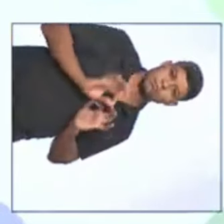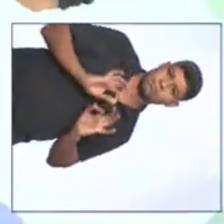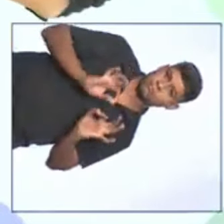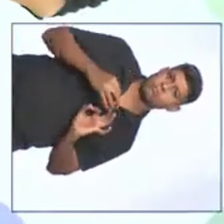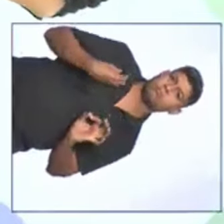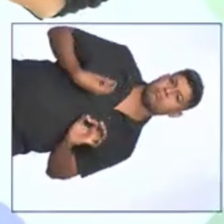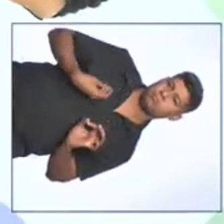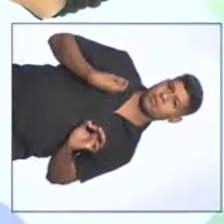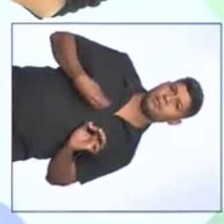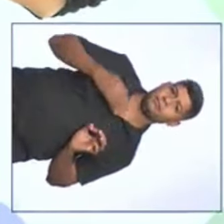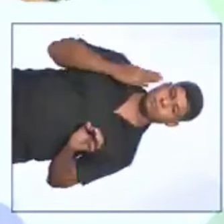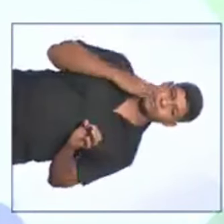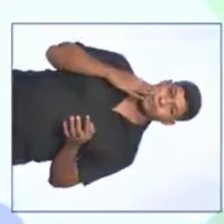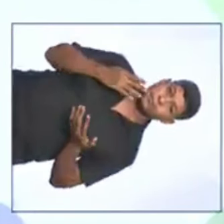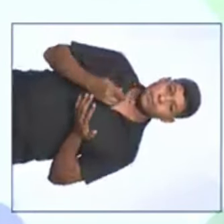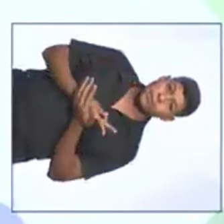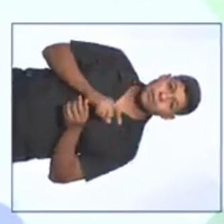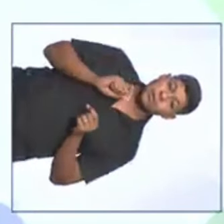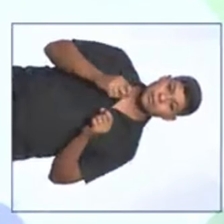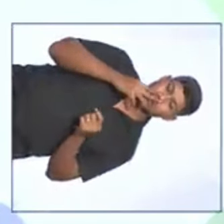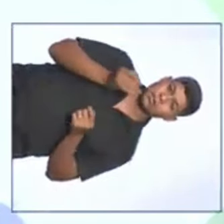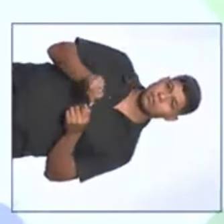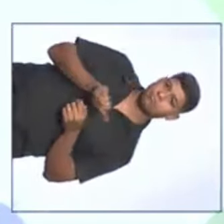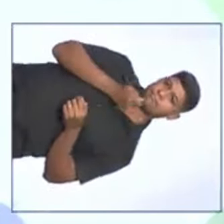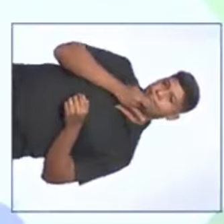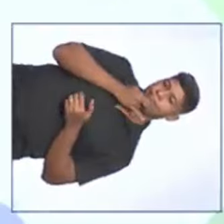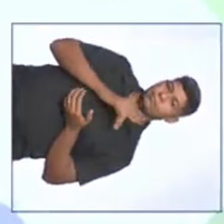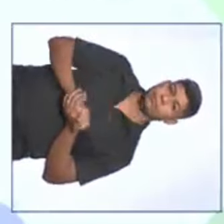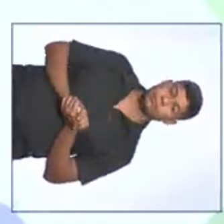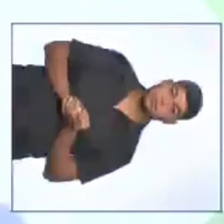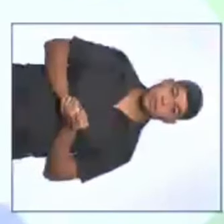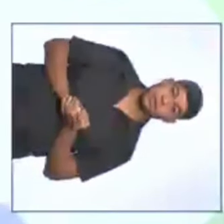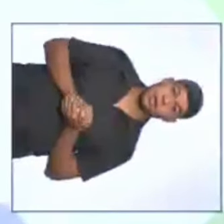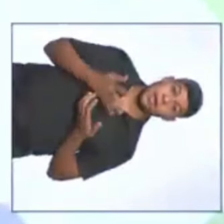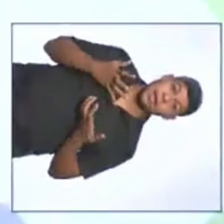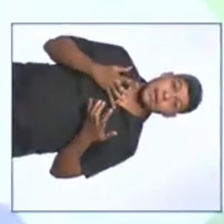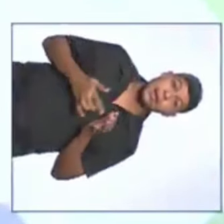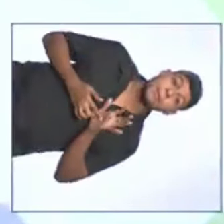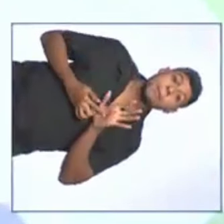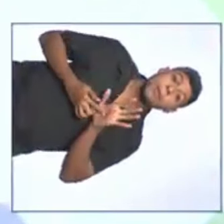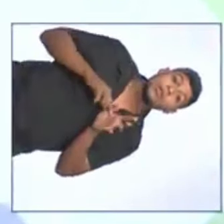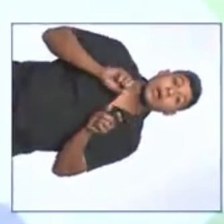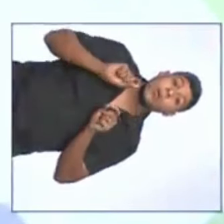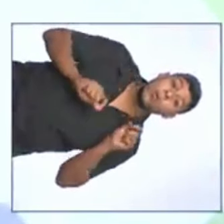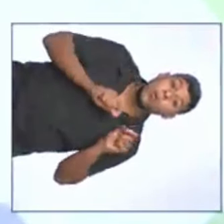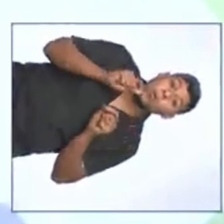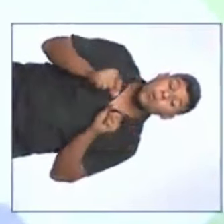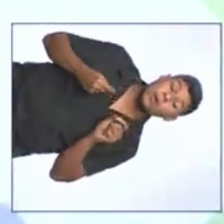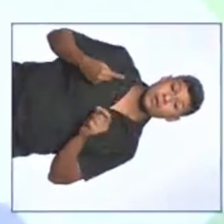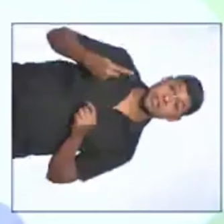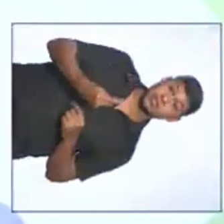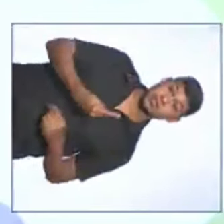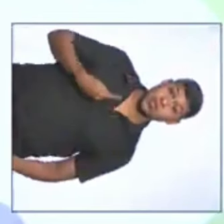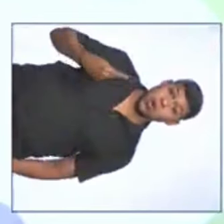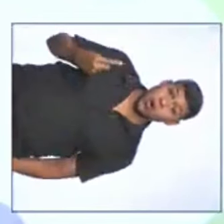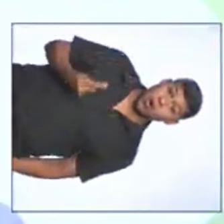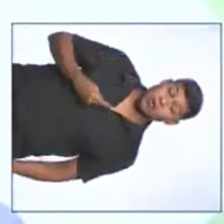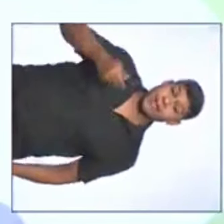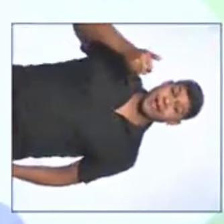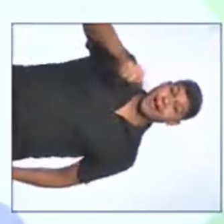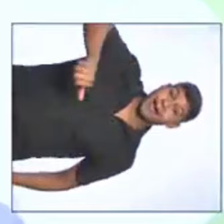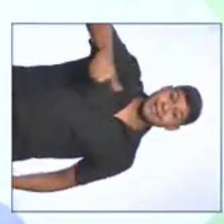se tornando uma situação que você fica infeliz, né? Então, que a gente quer mostrar é que a gente, essa